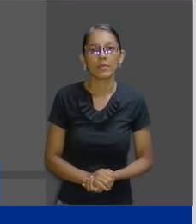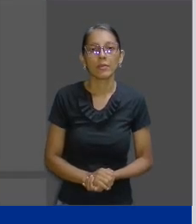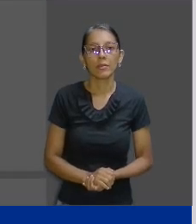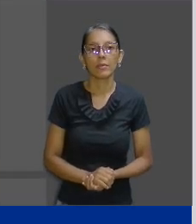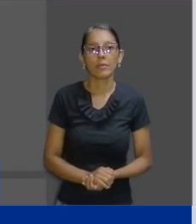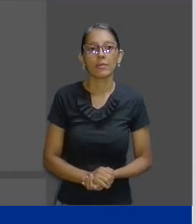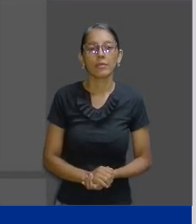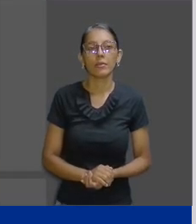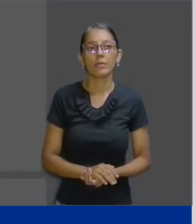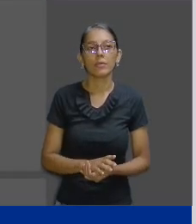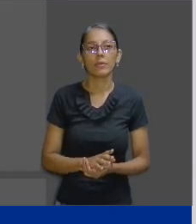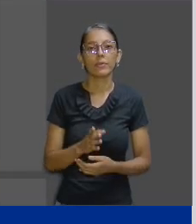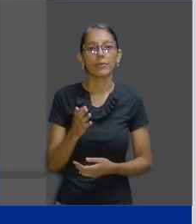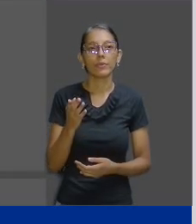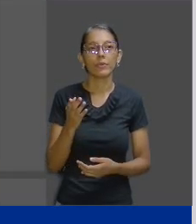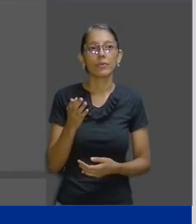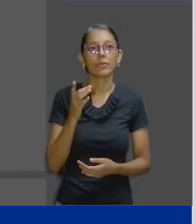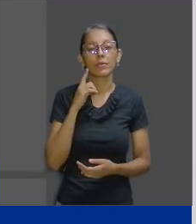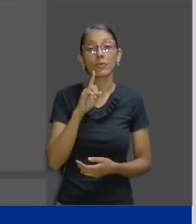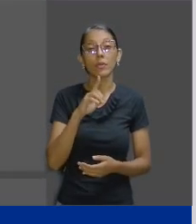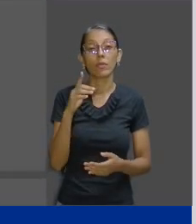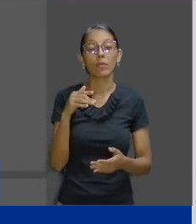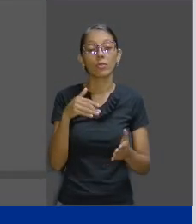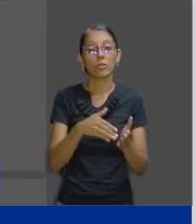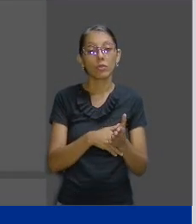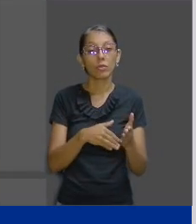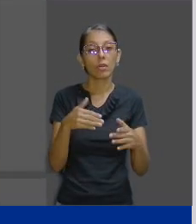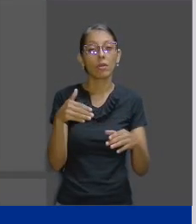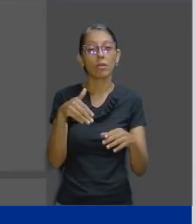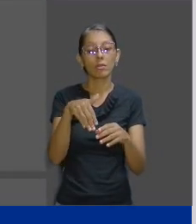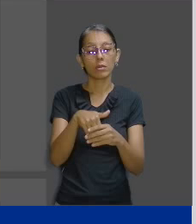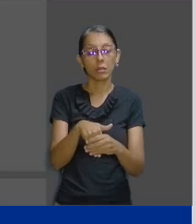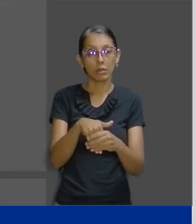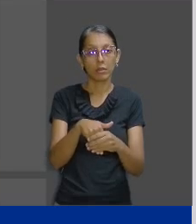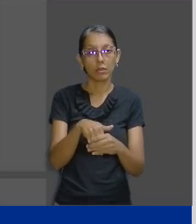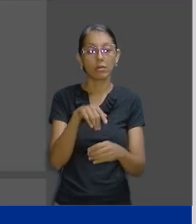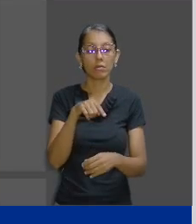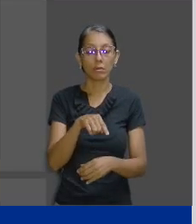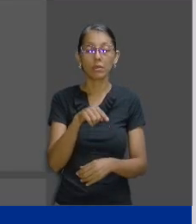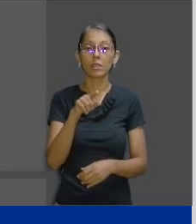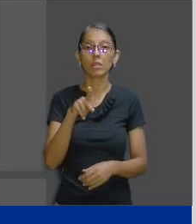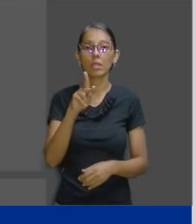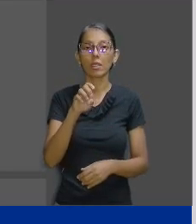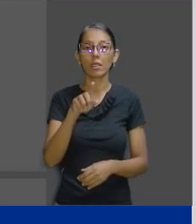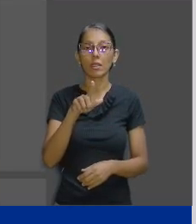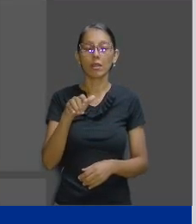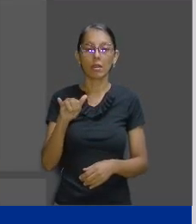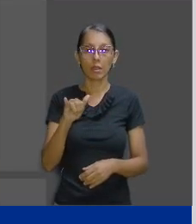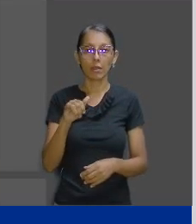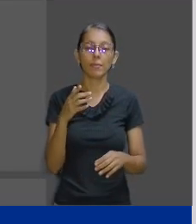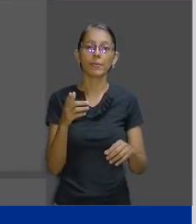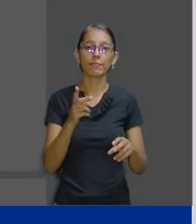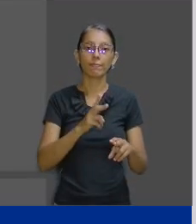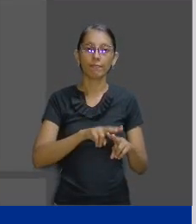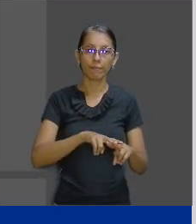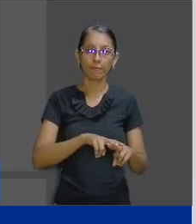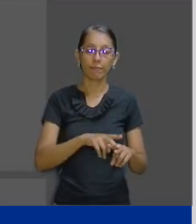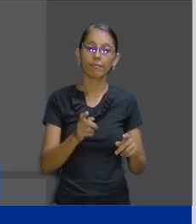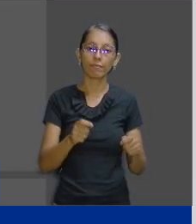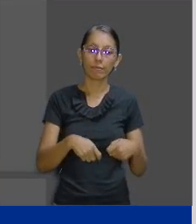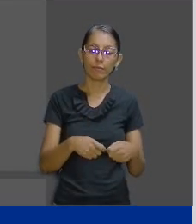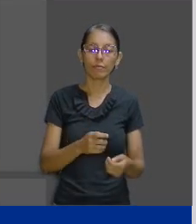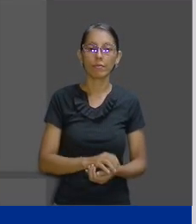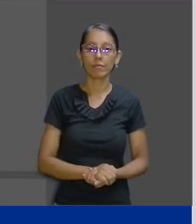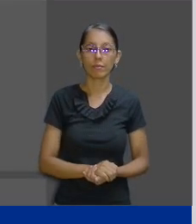foi detida no final do dia da eleição. Deixa eu fazer logo isso, que é um voto. Um voto, a gente pode